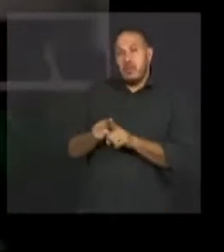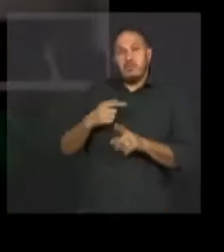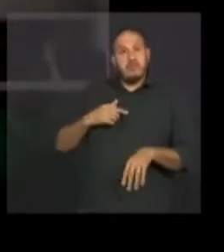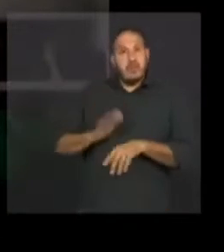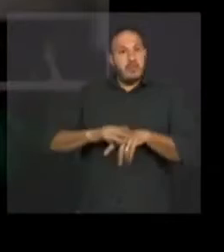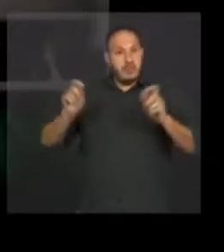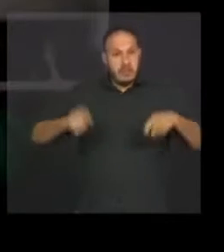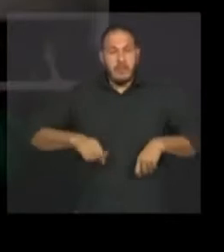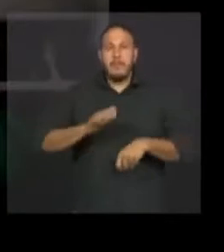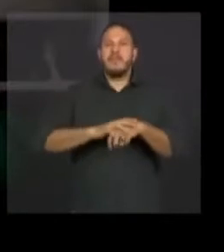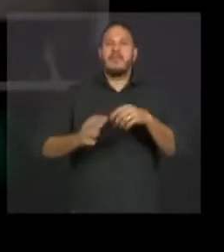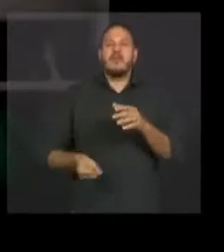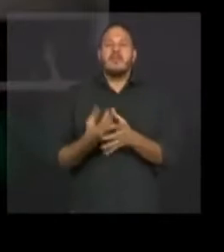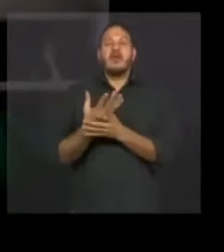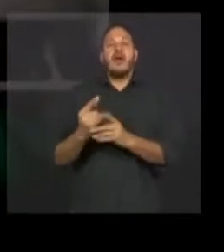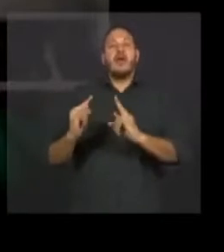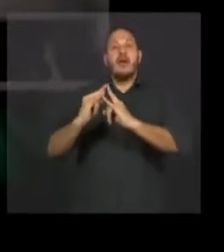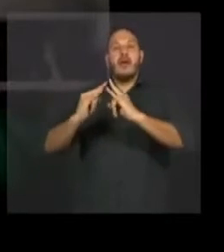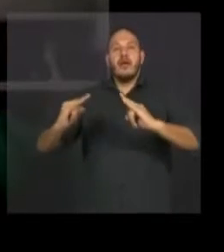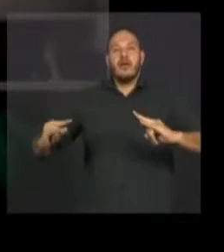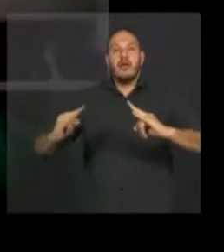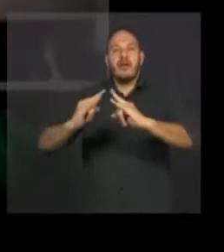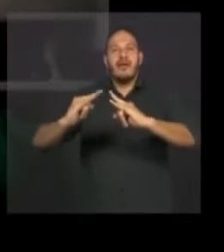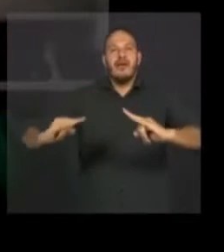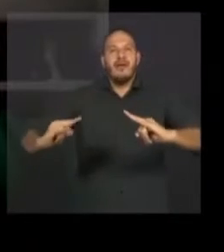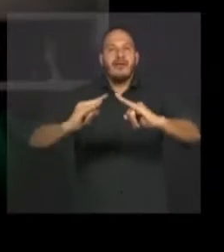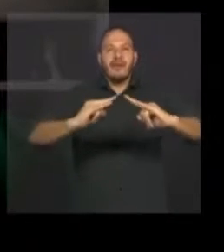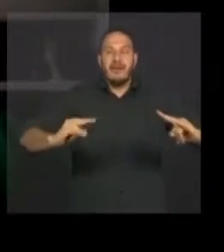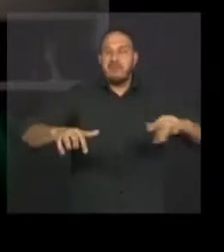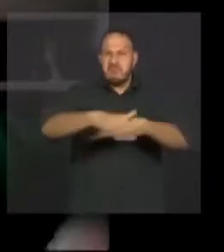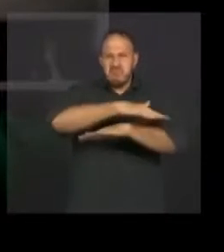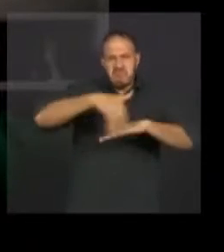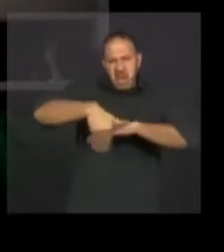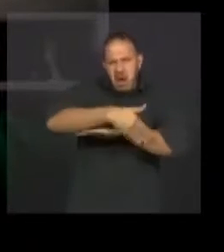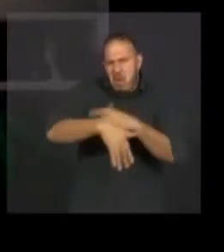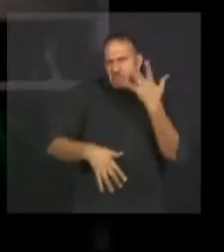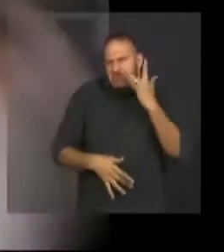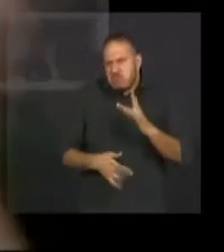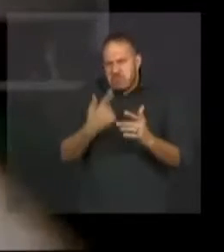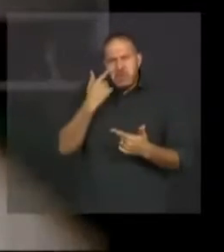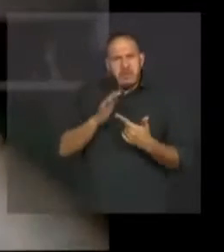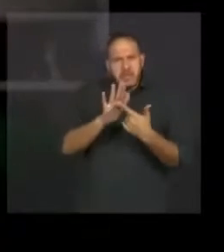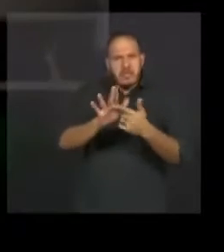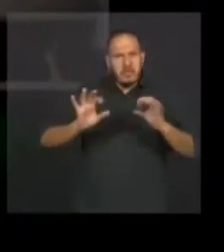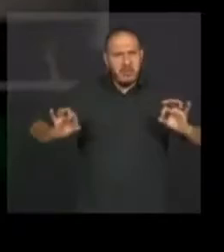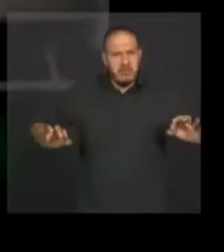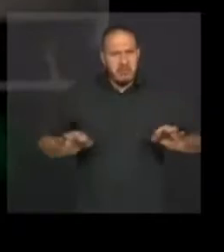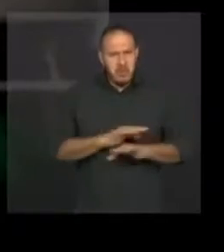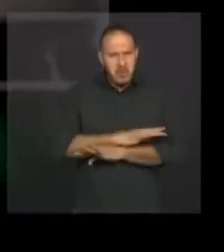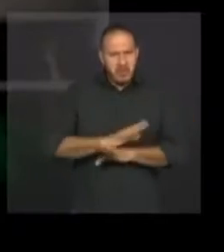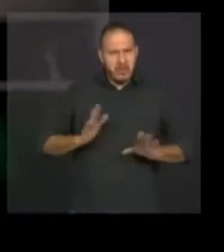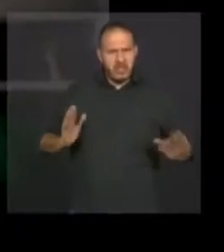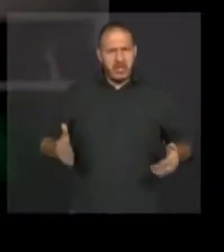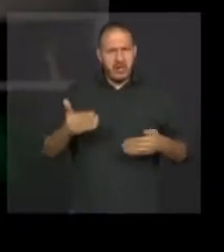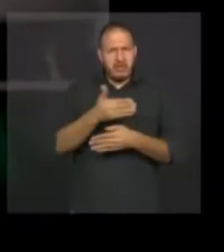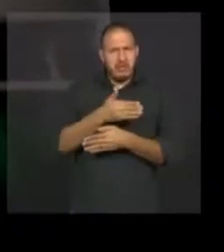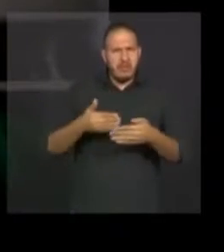criar camping para a população em situação de rua. Não sei se a apresentação aí já está no